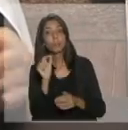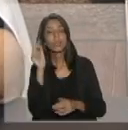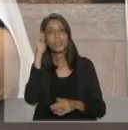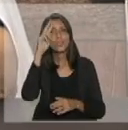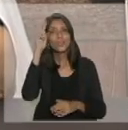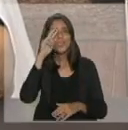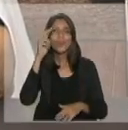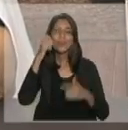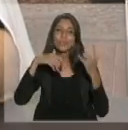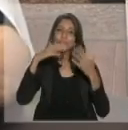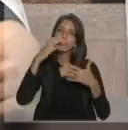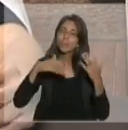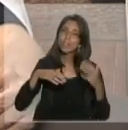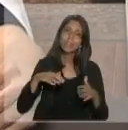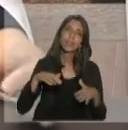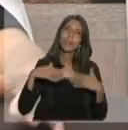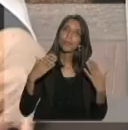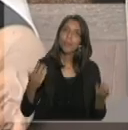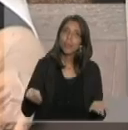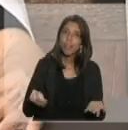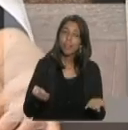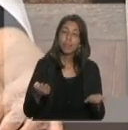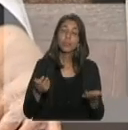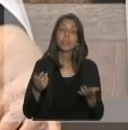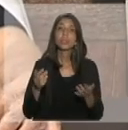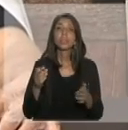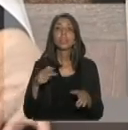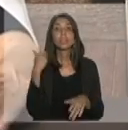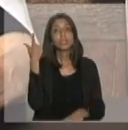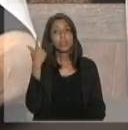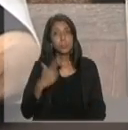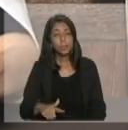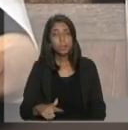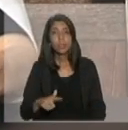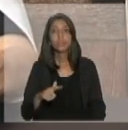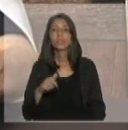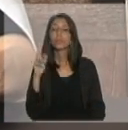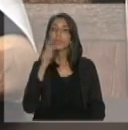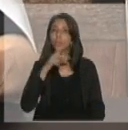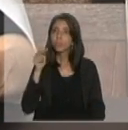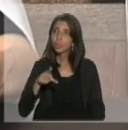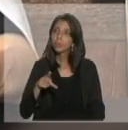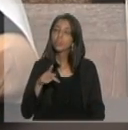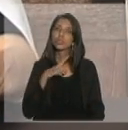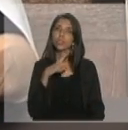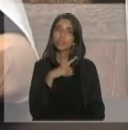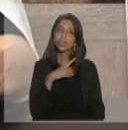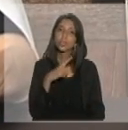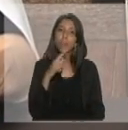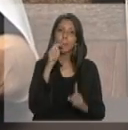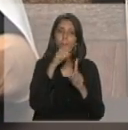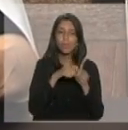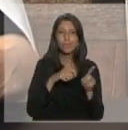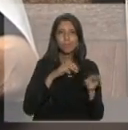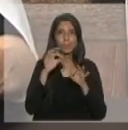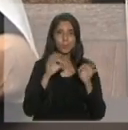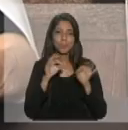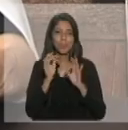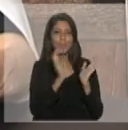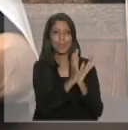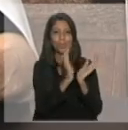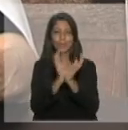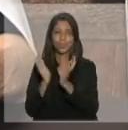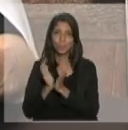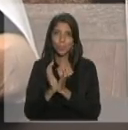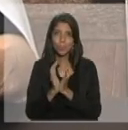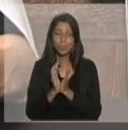era Shakespeare, ou era Vila Lobos, ou Floresta Amazônica. E depois o professor tinha subsídios durante um mês de preparar suas classes.